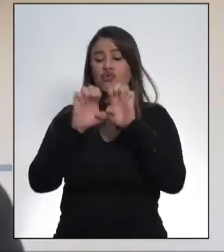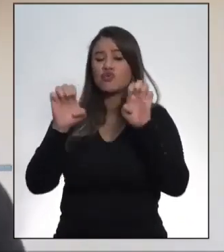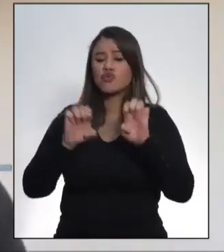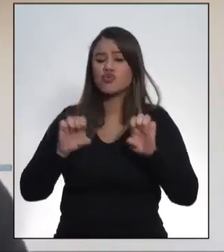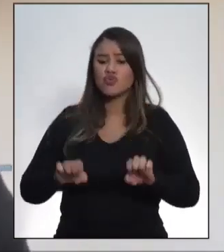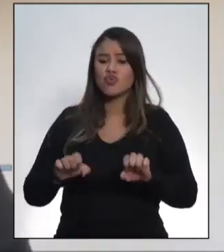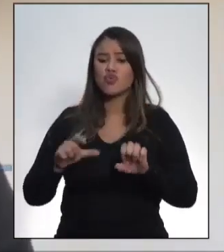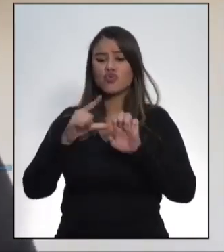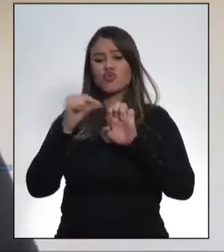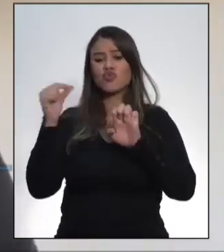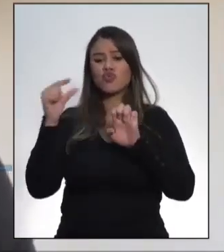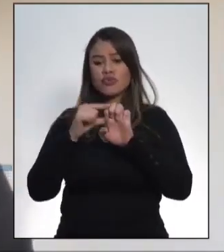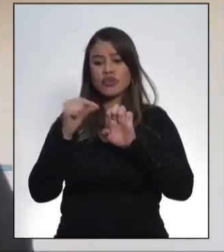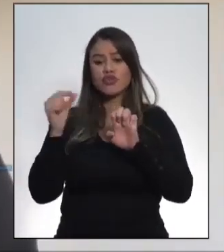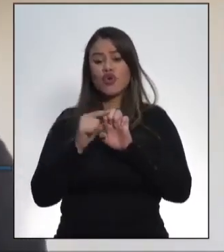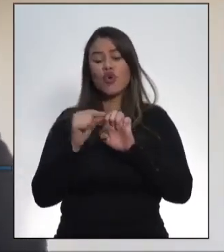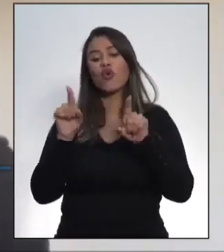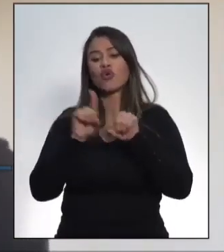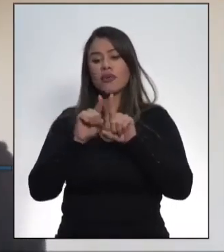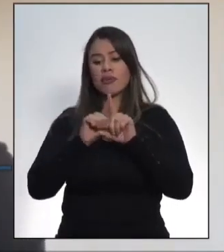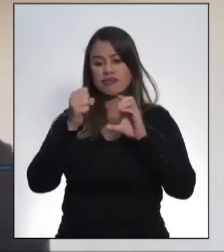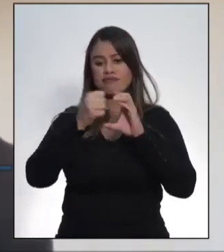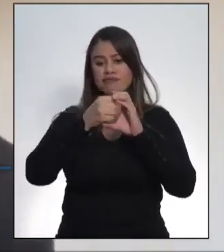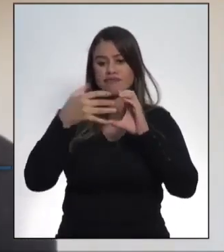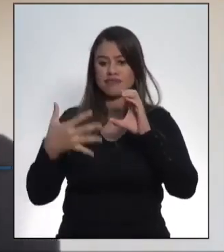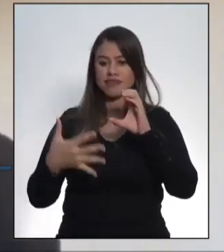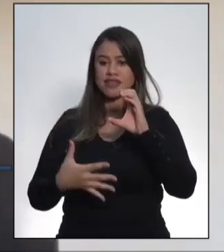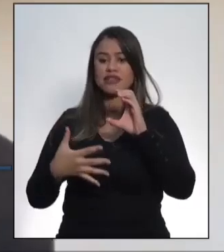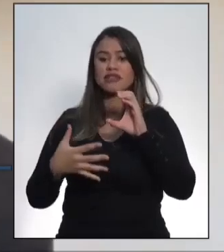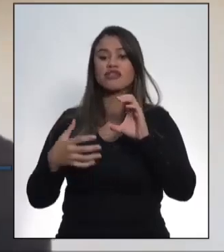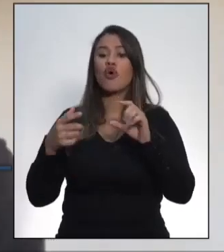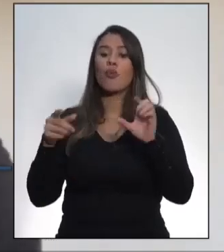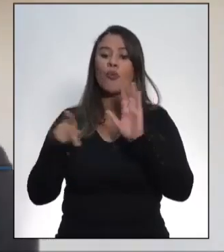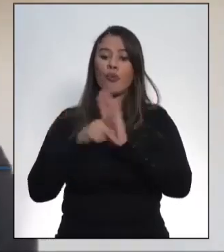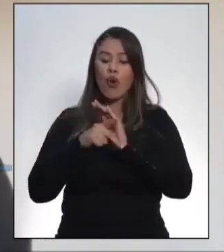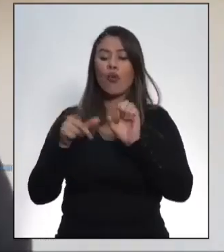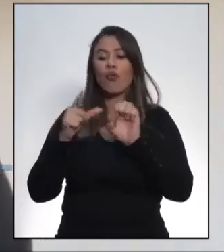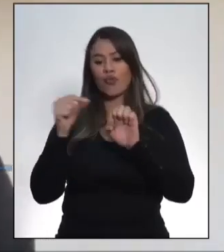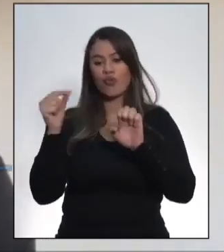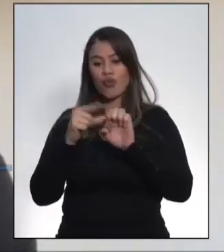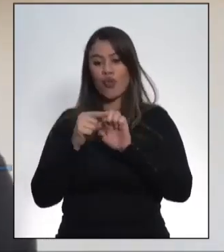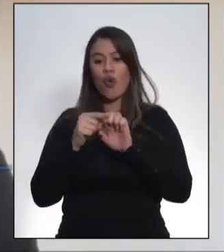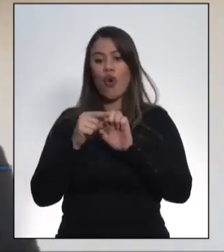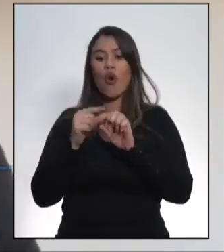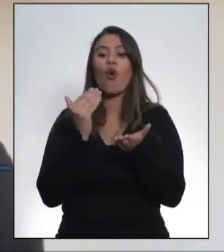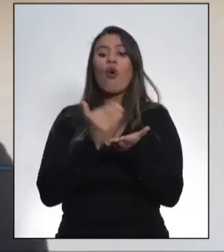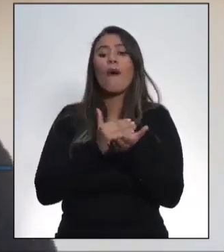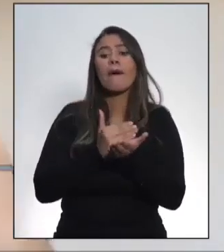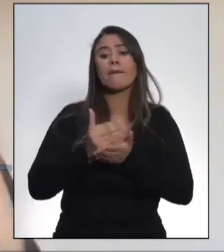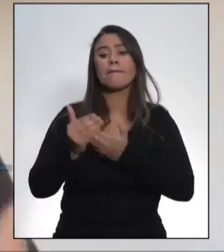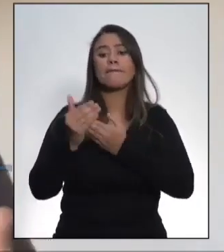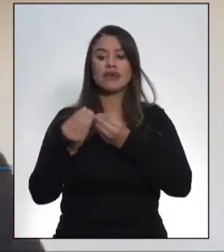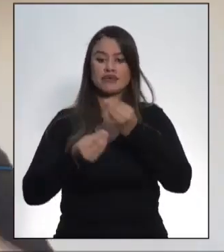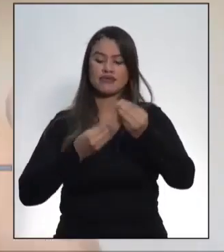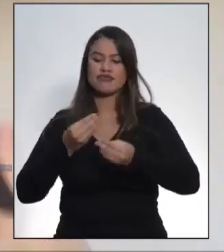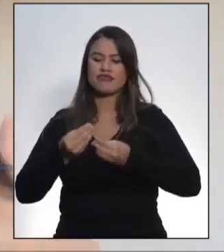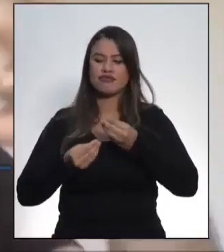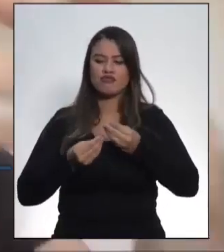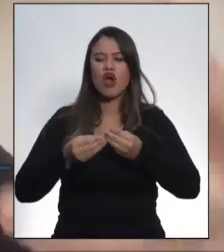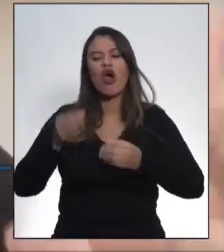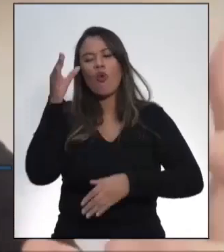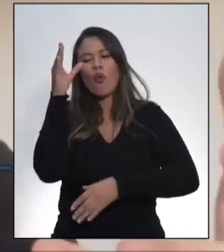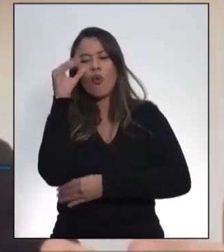características do empreendedor? Tudo começa com uma curiosidade, com um propósito, com uma vontade de